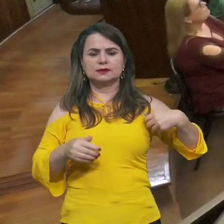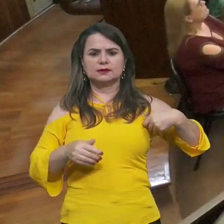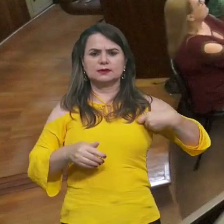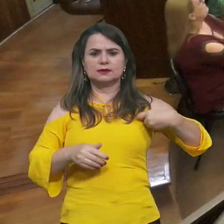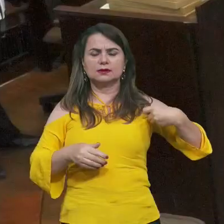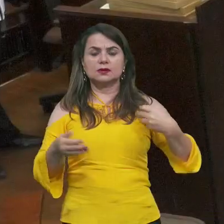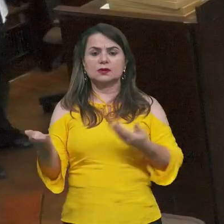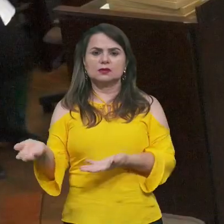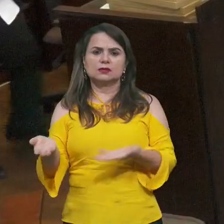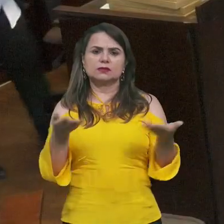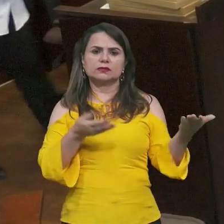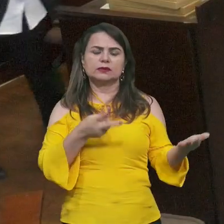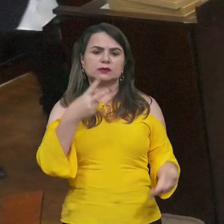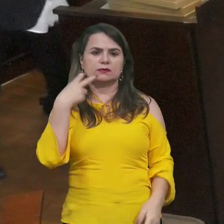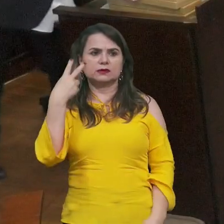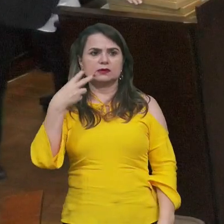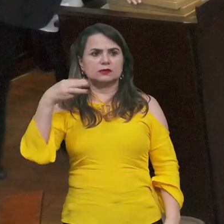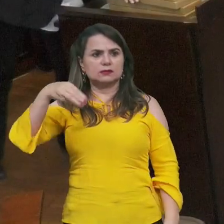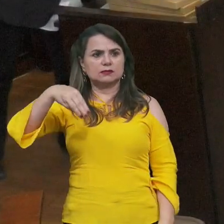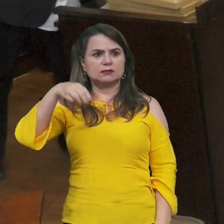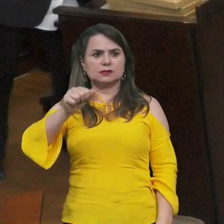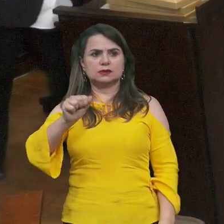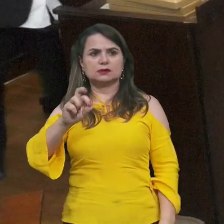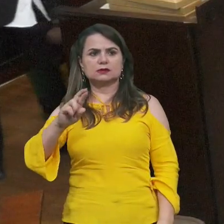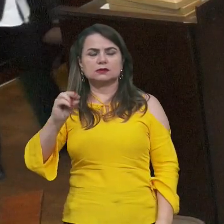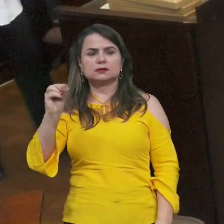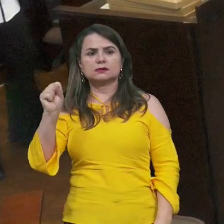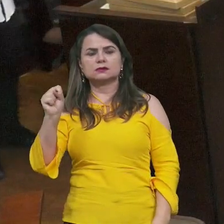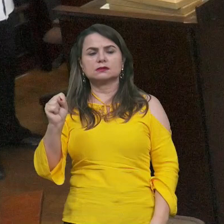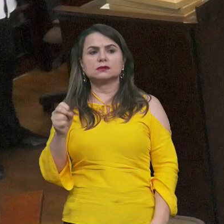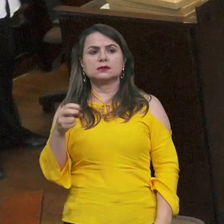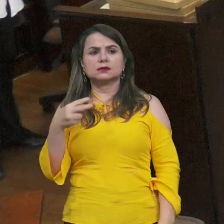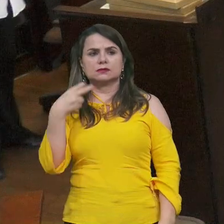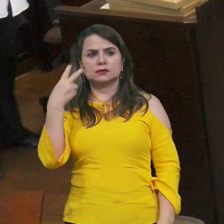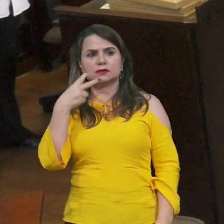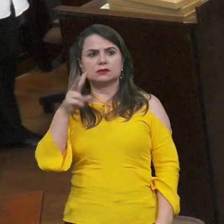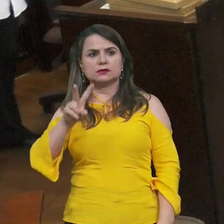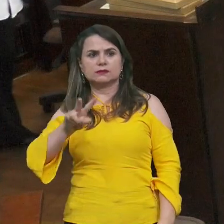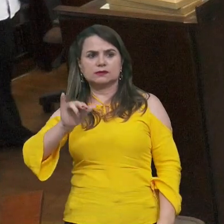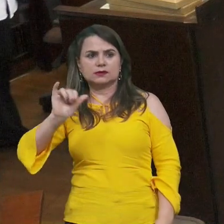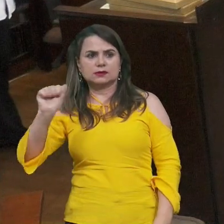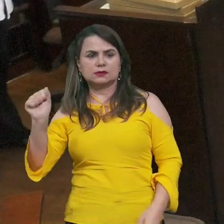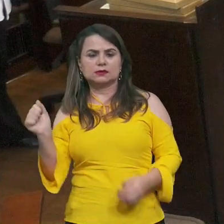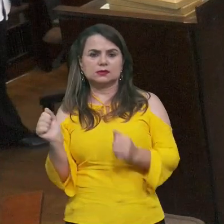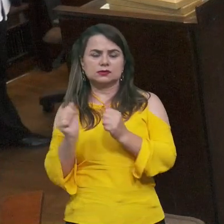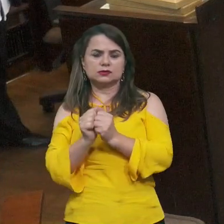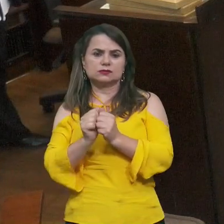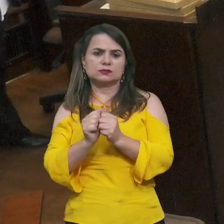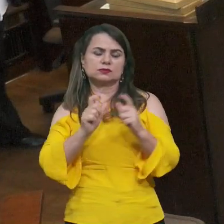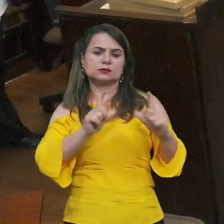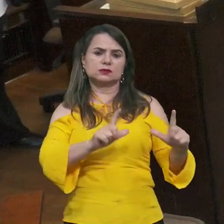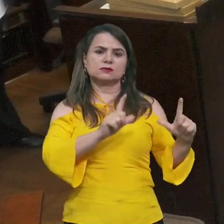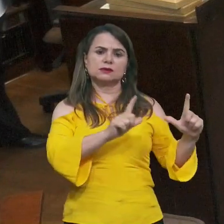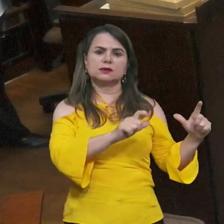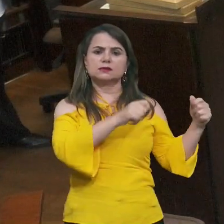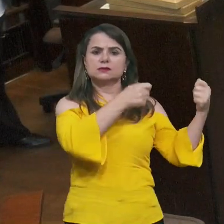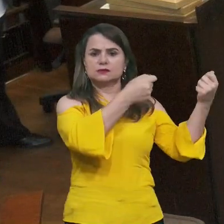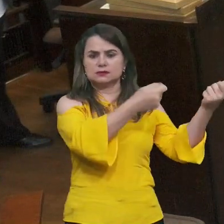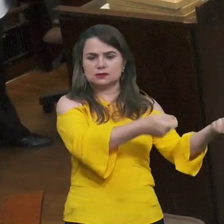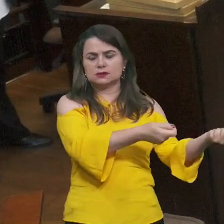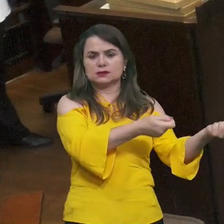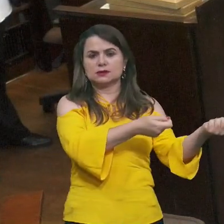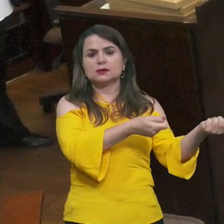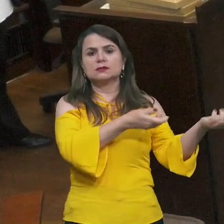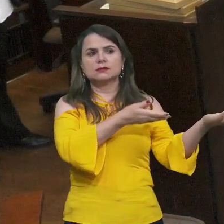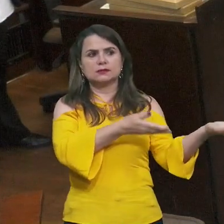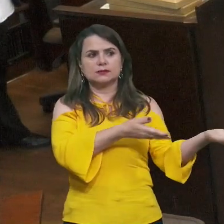Convido o vereador Marcos Custódio, juntamente com a vereadora Vânia Ramos, para a entrega de um diploma comemorativo à senhora Jerusa